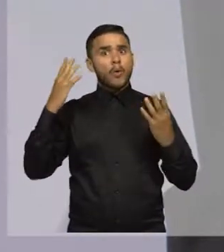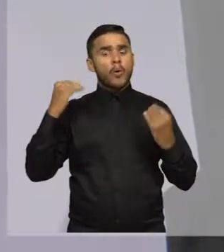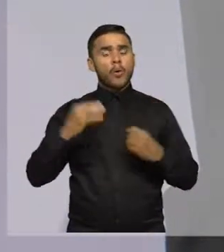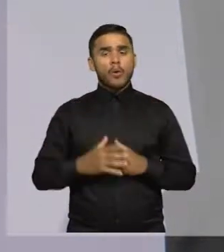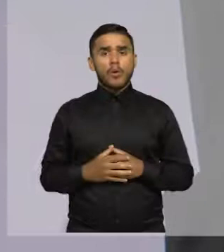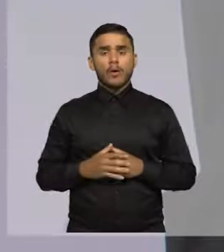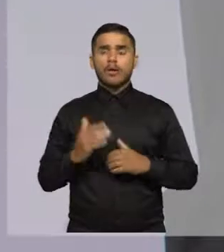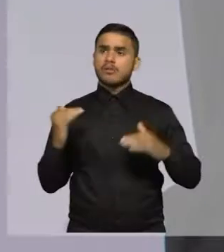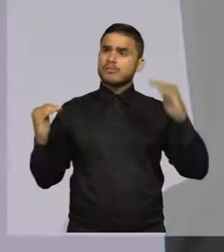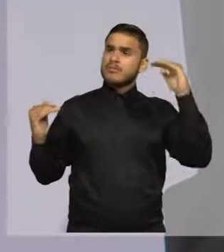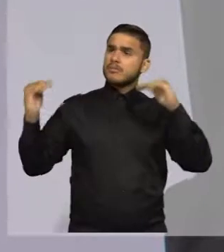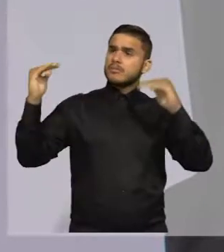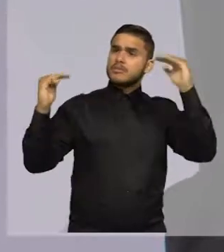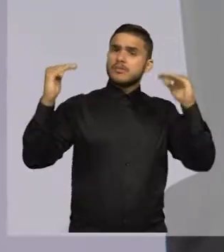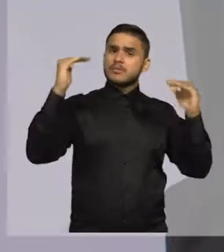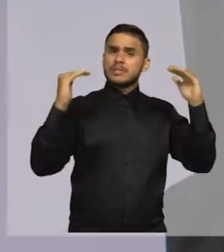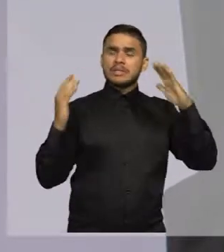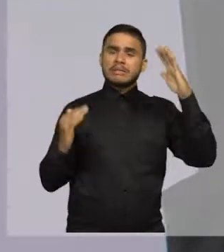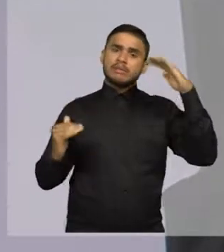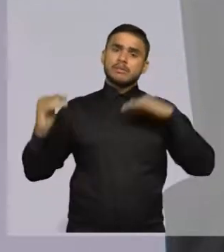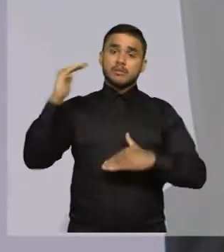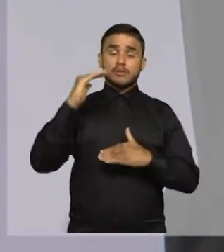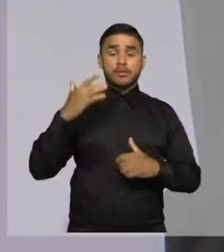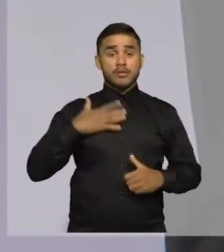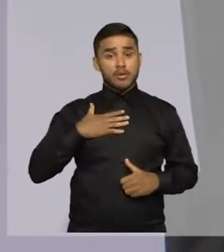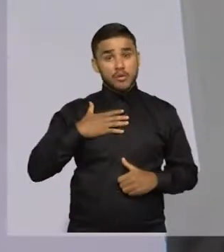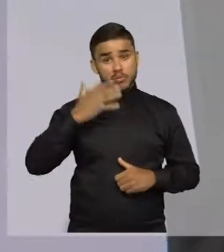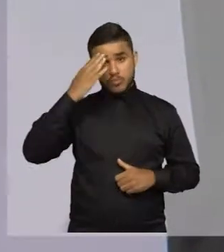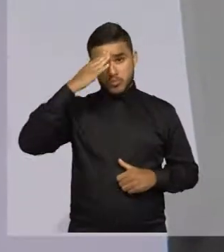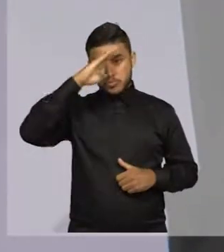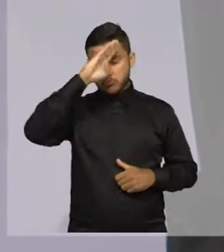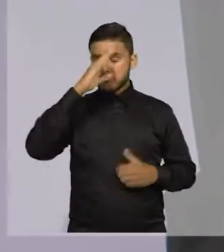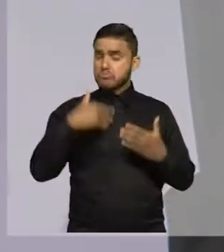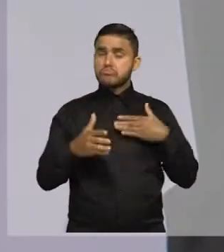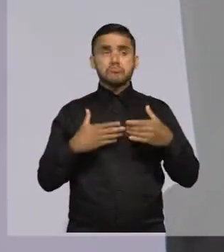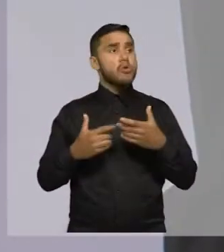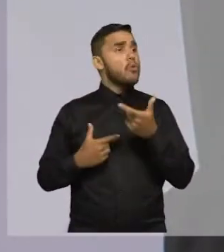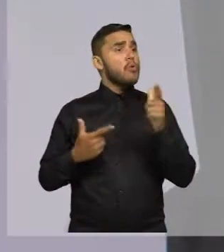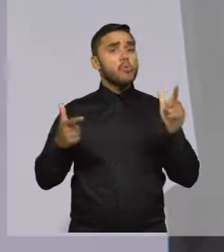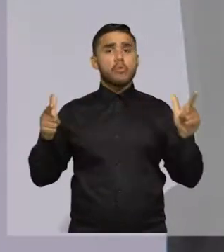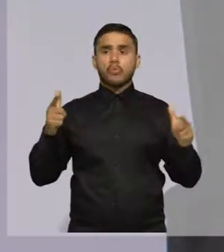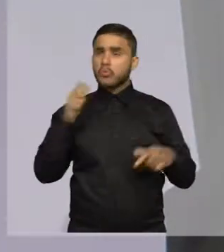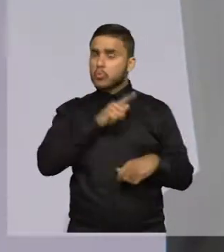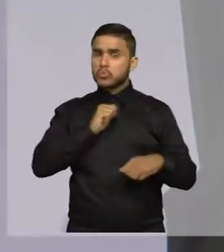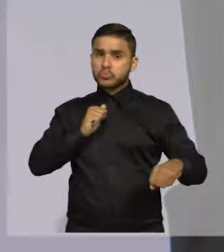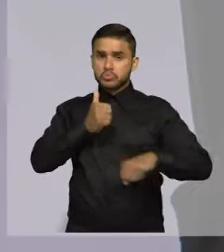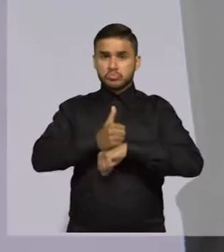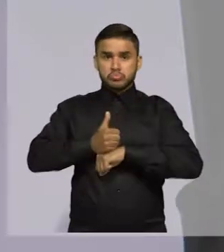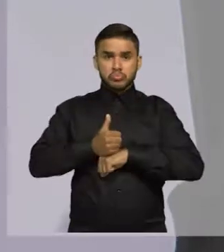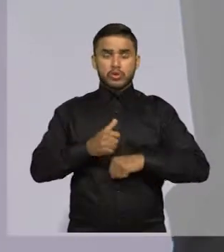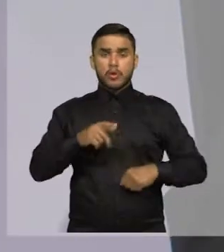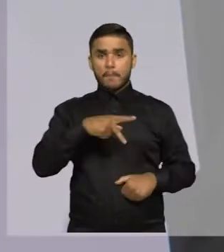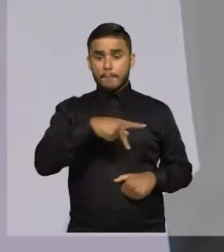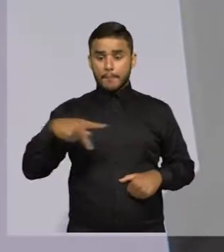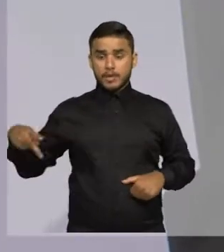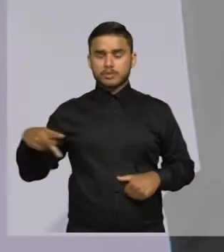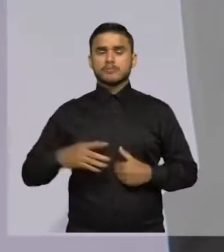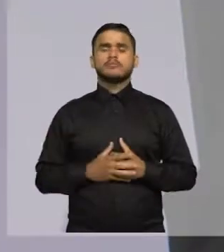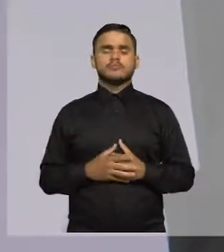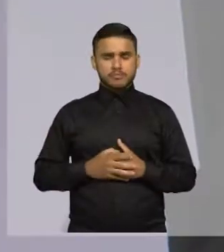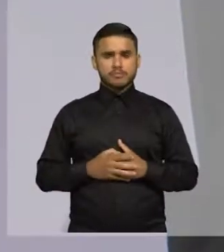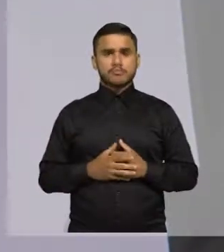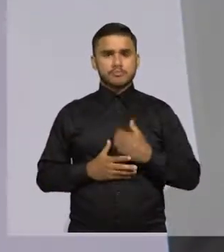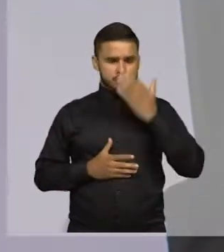desigualdade é muito grande. Não acredito que o Bolsonaro ou nenhum outro que fosse eleito conseguisse